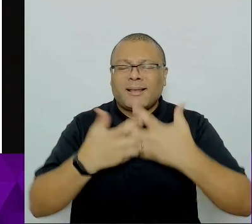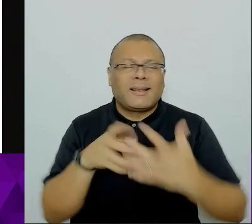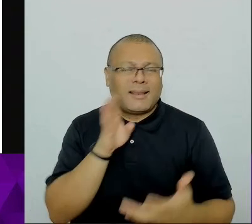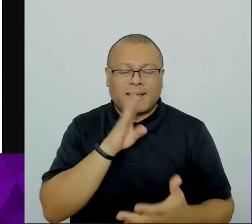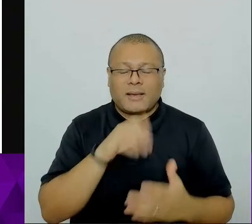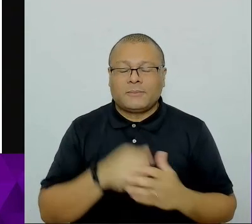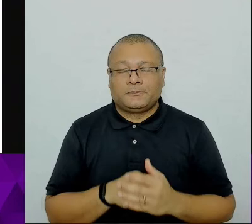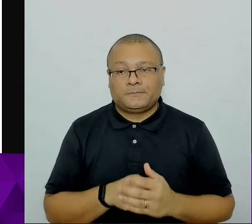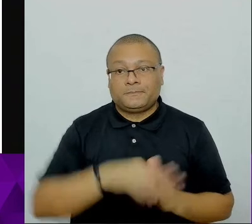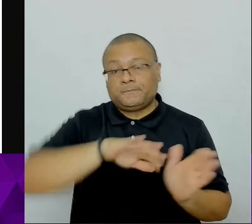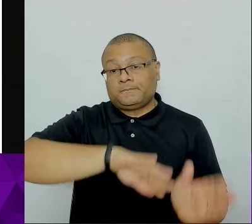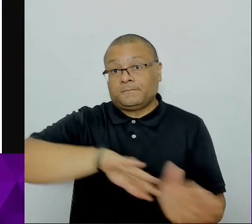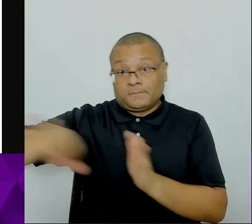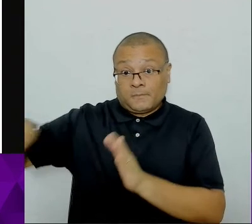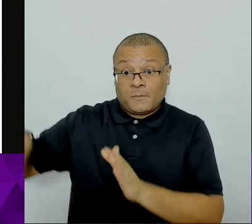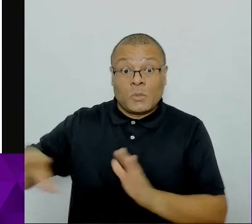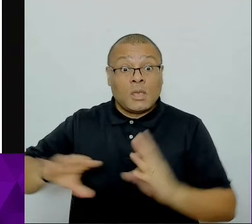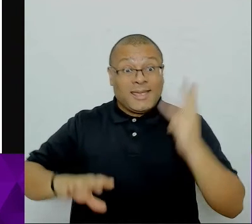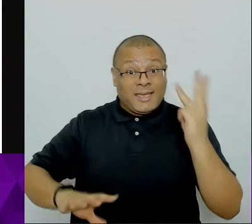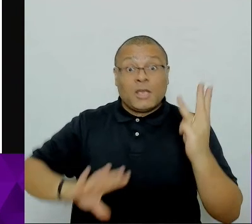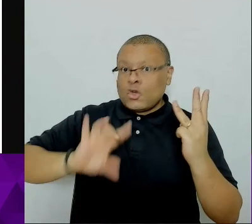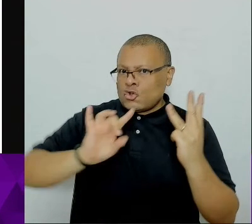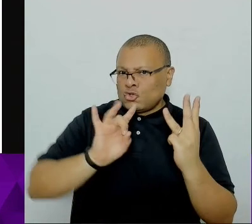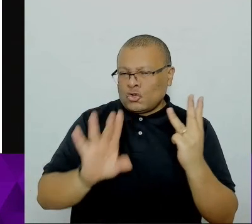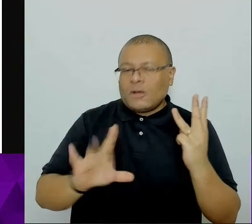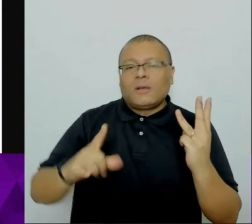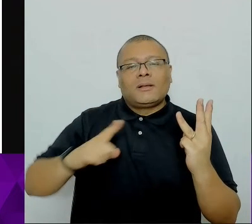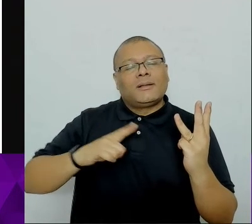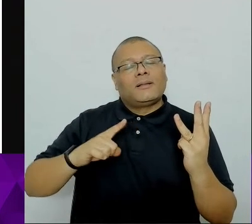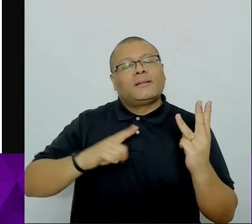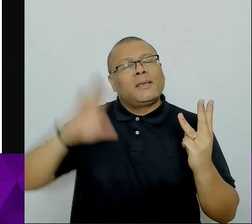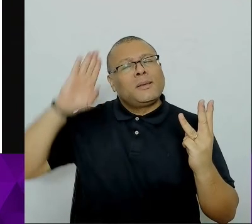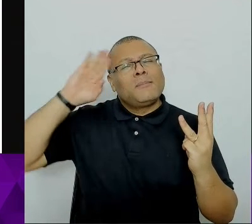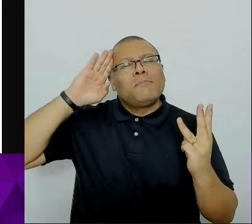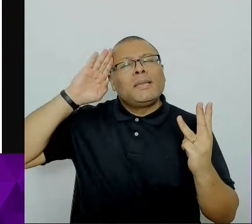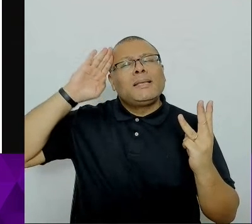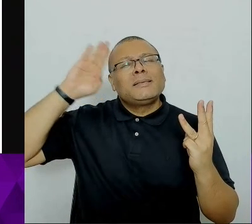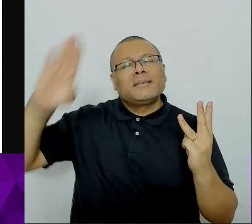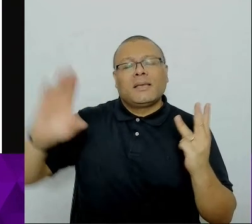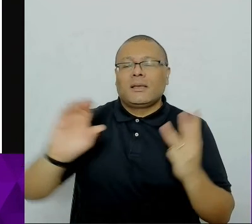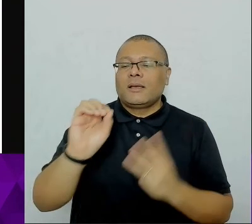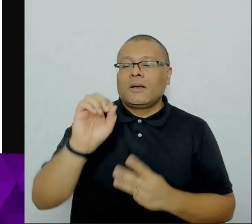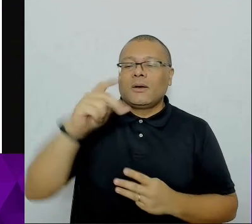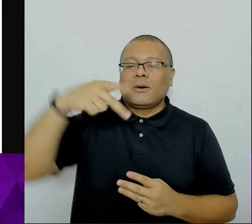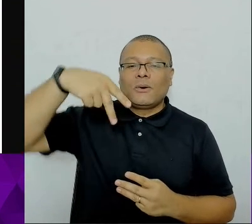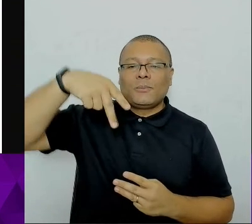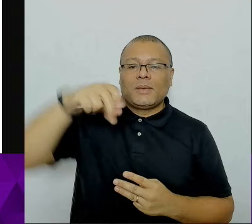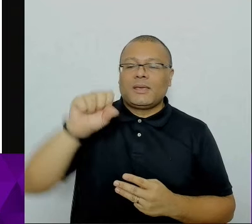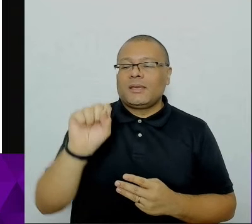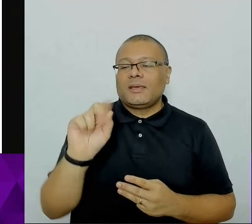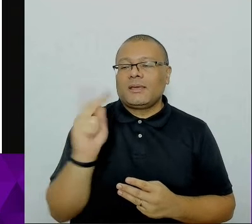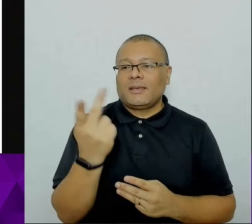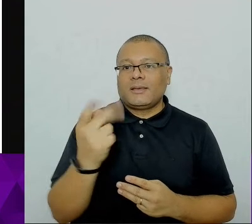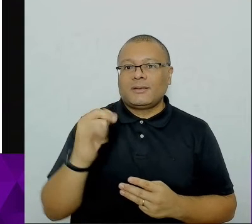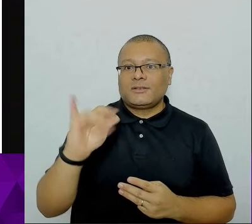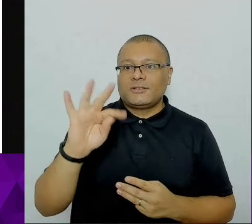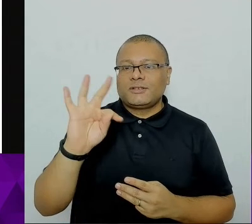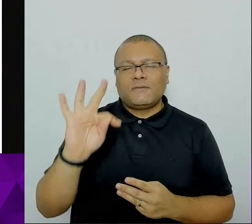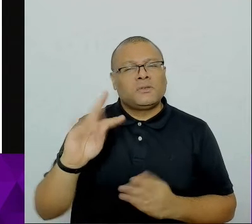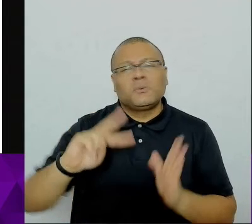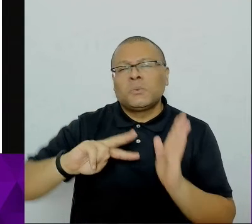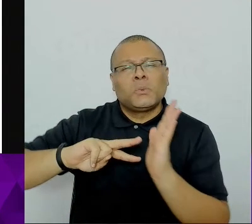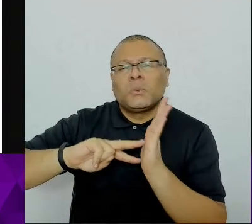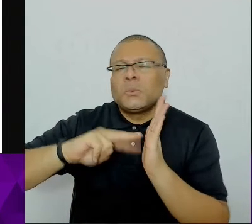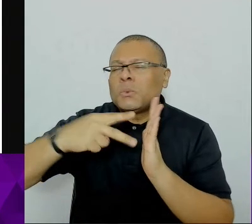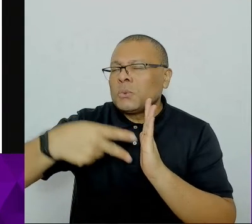E para amarrar tudo isso, a gente tem a nossa grande plataforma, que é o OpenShift. O OpenShift nada mais é do que uma